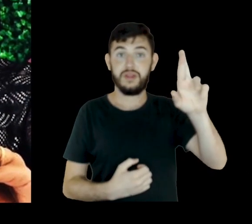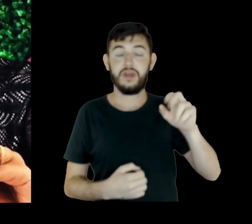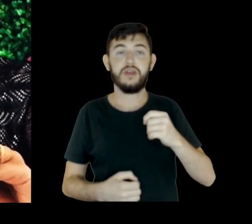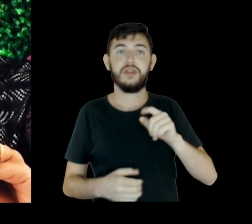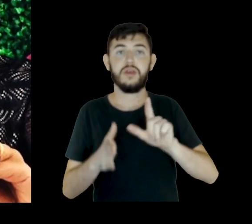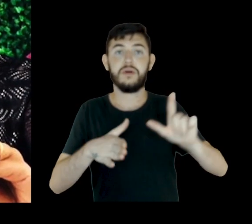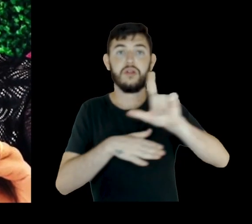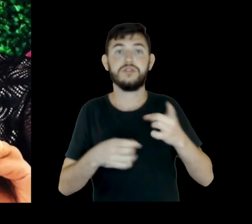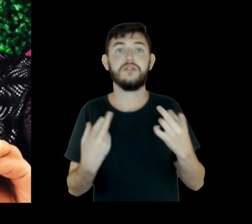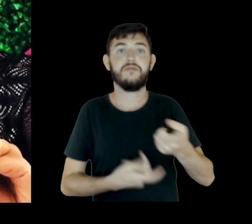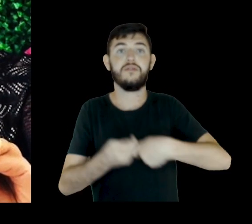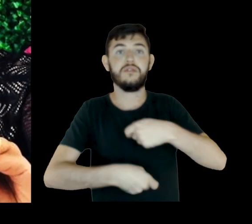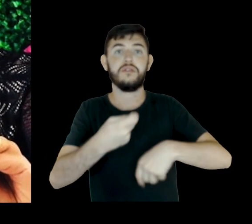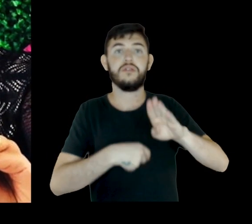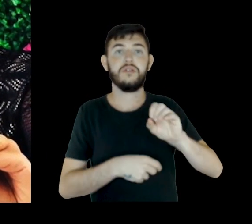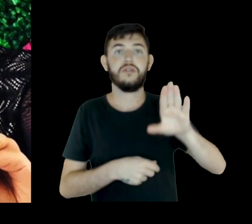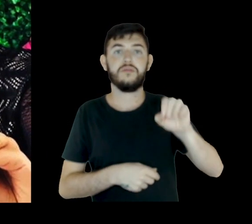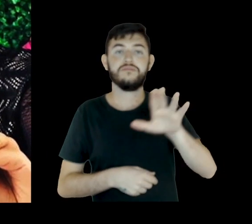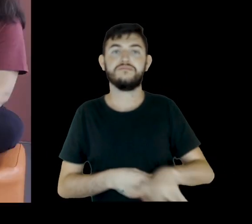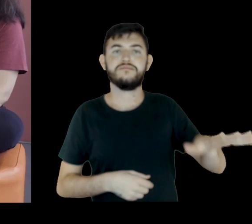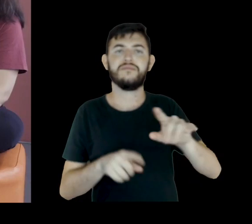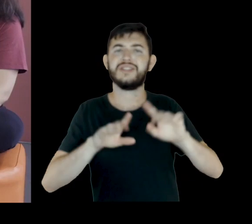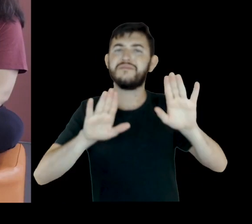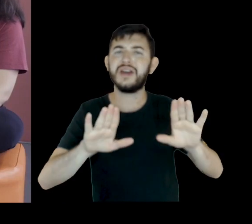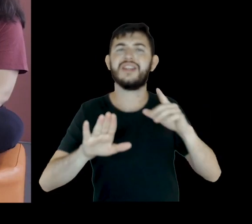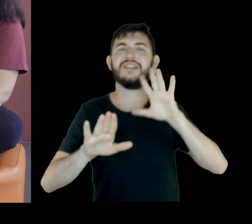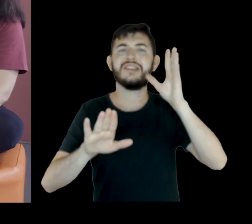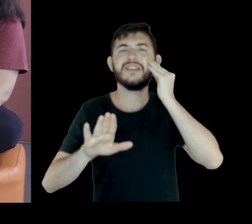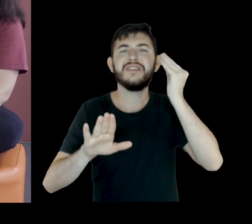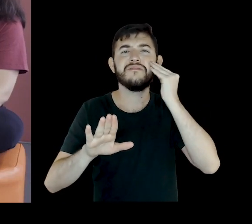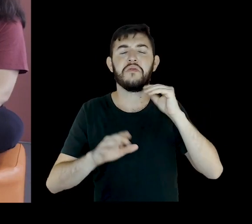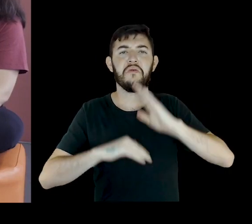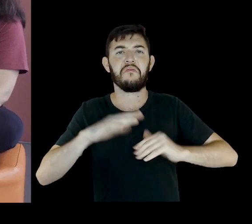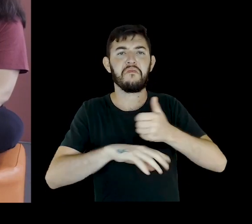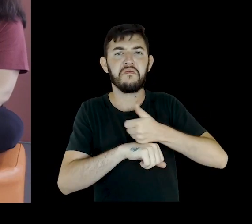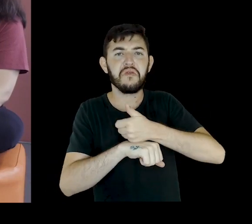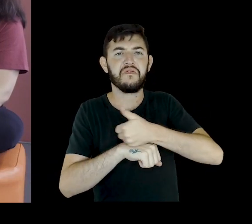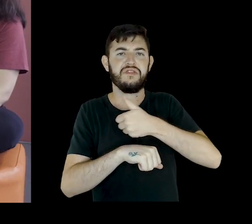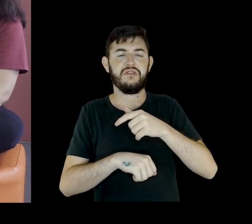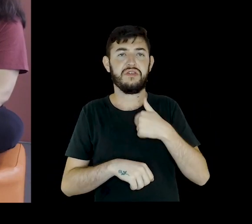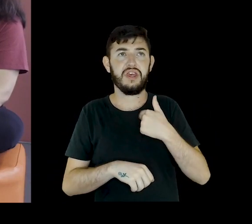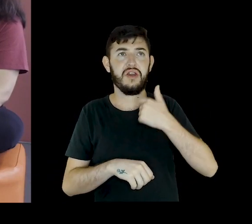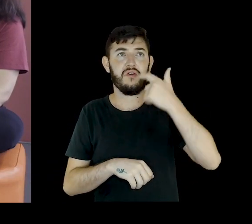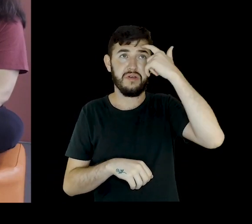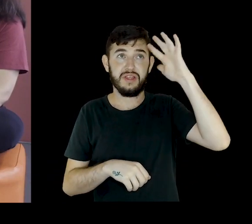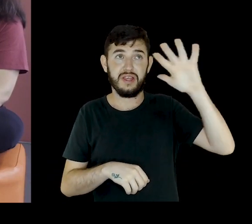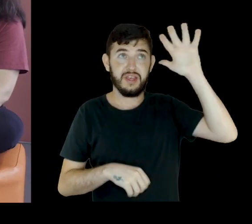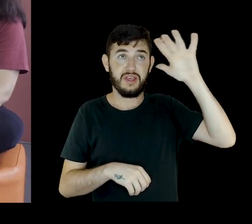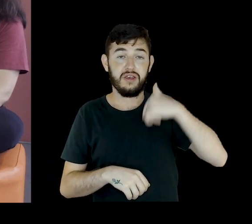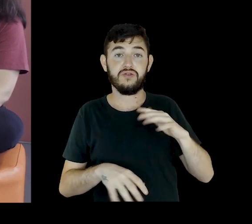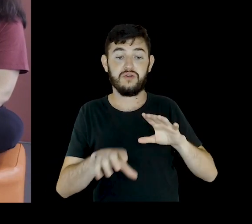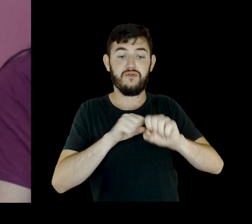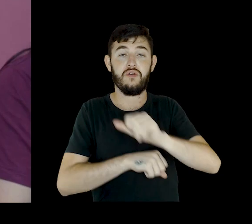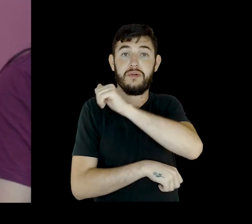confeitaria aqui na região há 7 anos. Por um momento eu tentei migrar para uma profissão que eu idealizava, eu sou formada